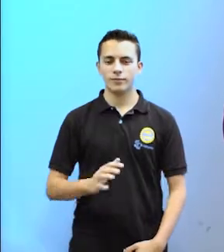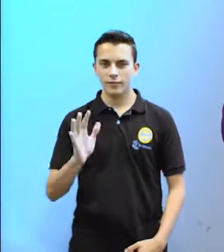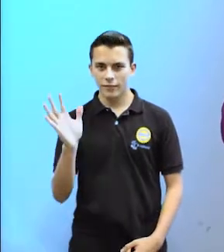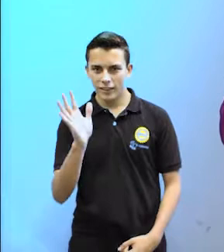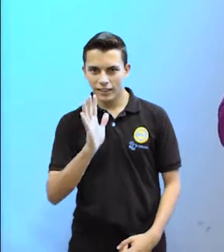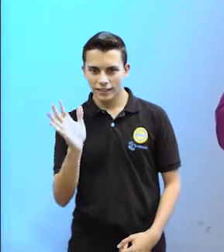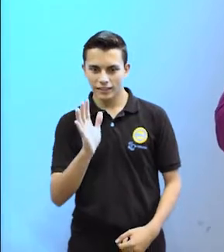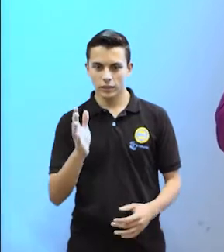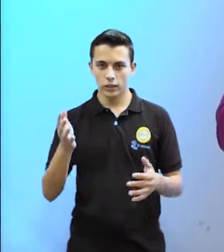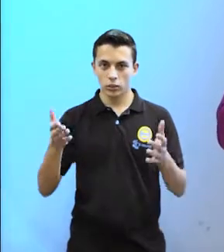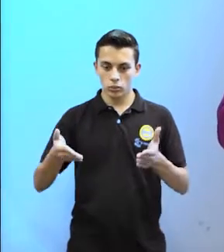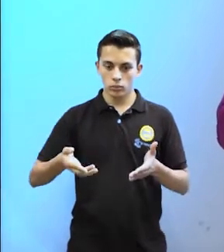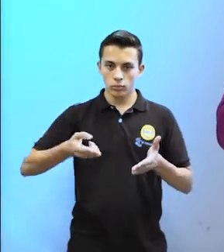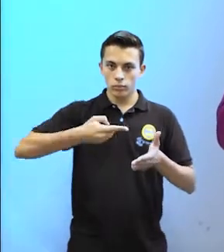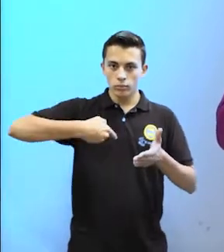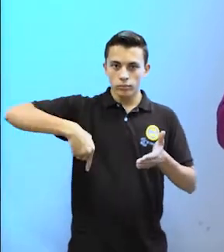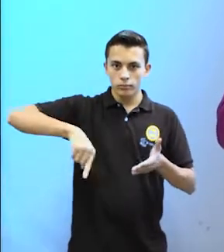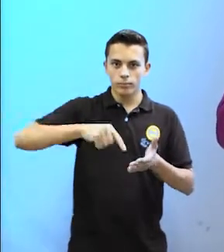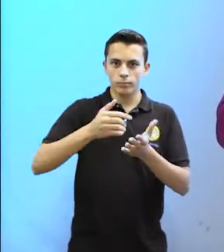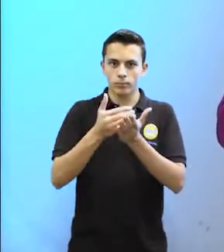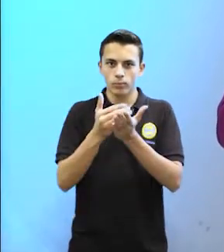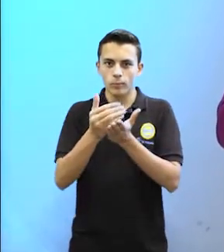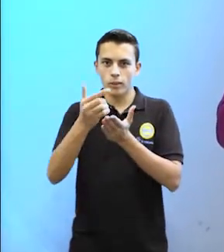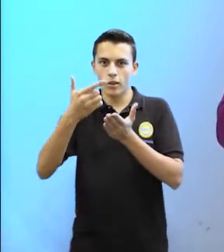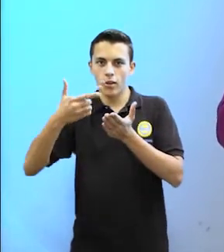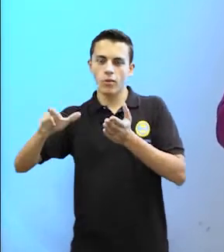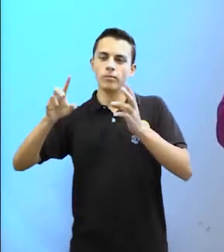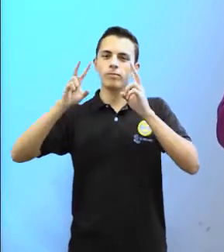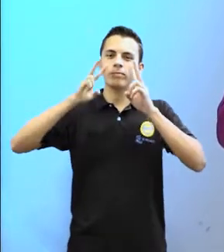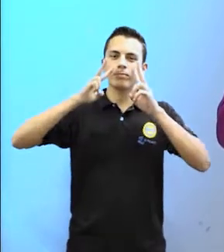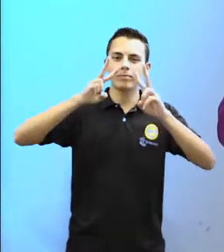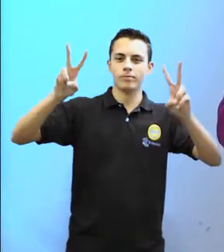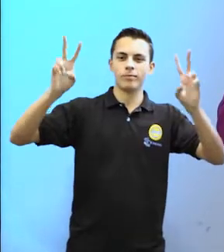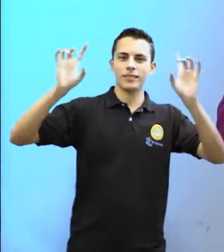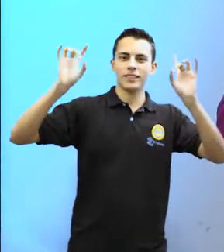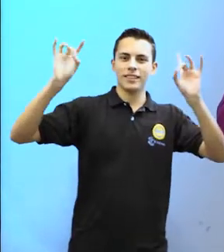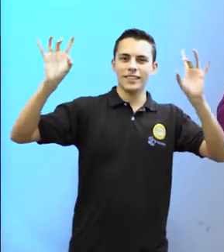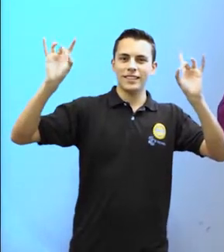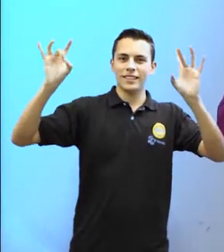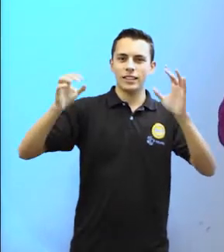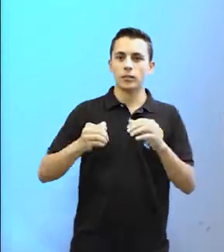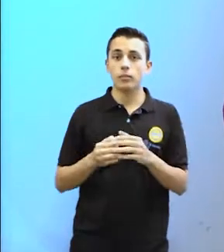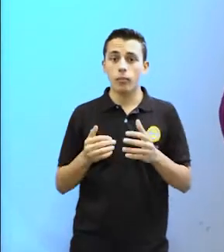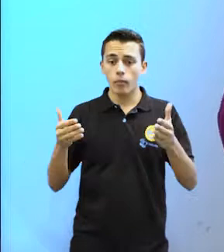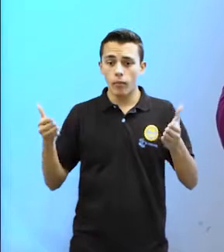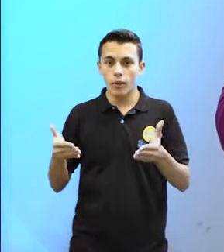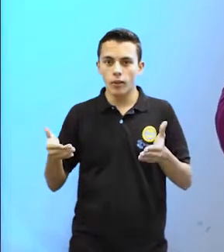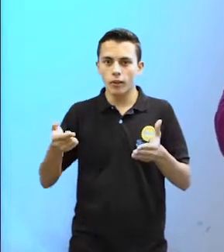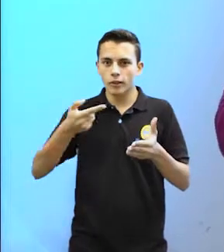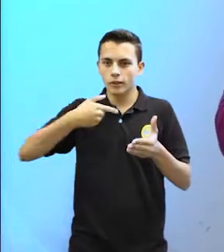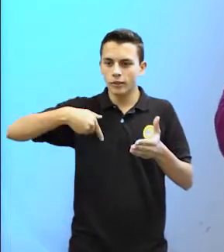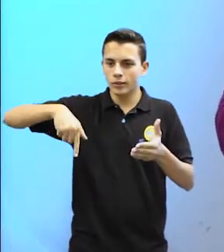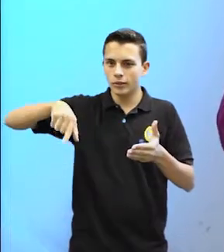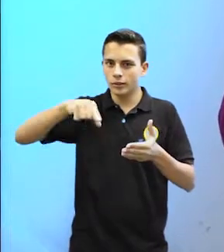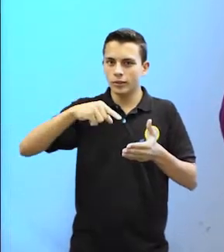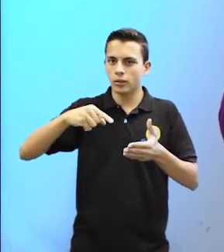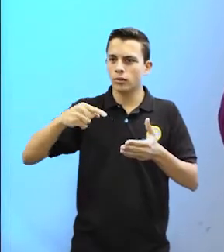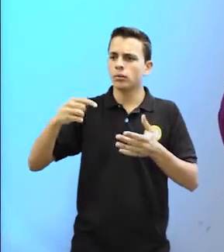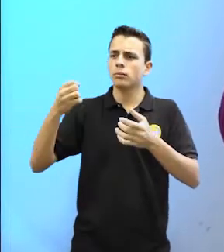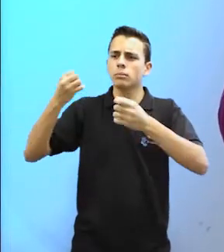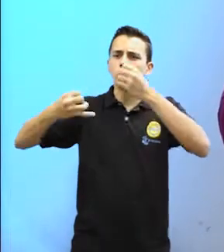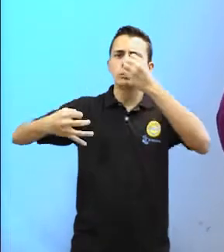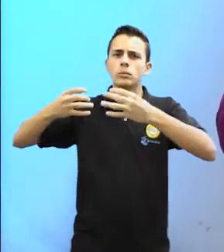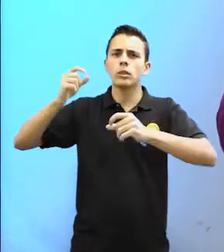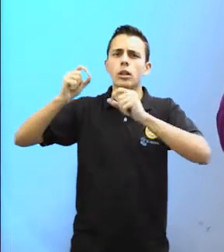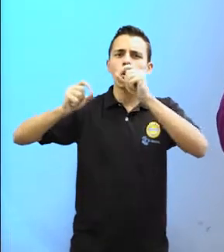Olá, estamos iniciando mais um Olhar Especial e hoje, gente, olha que gostoso! Hoje nós vamos falar